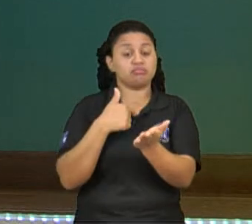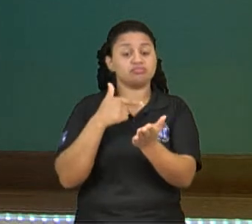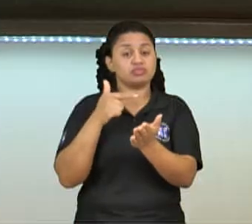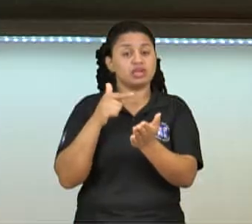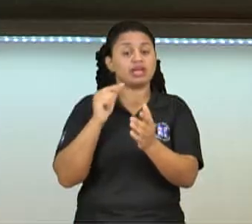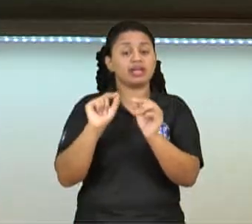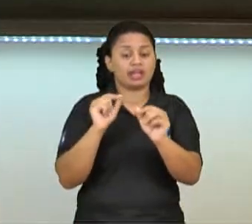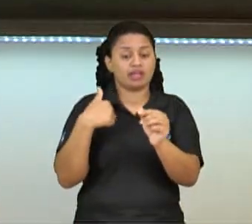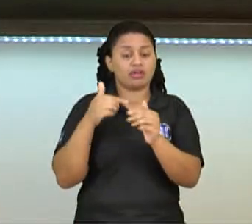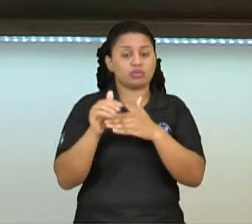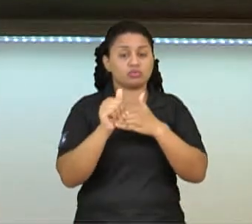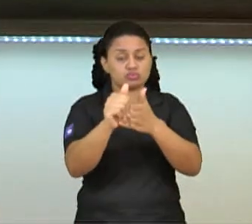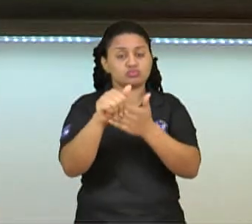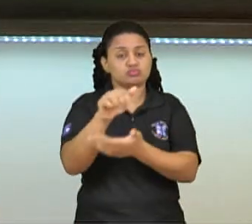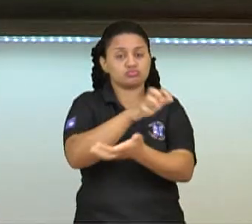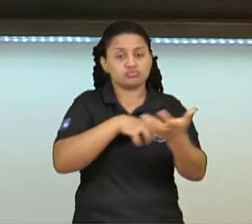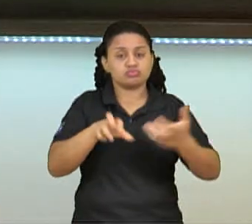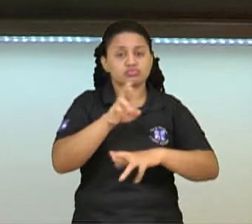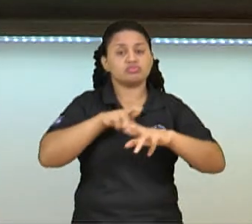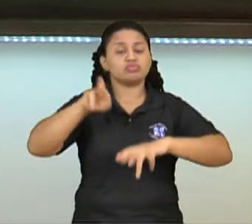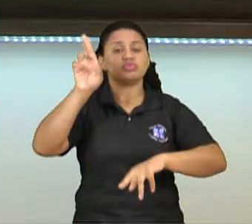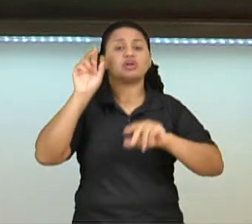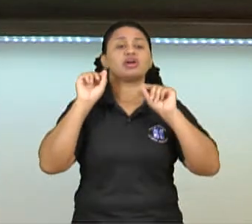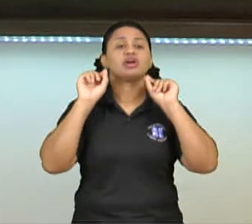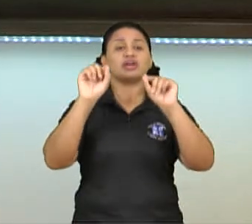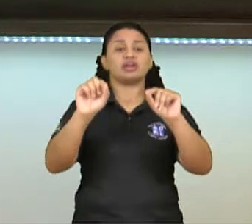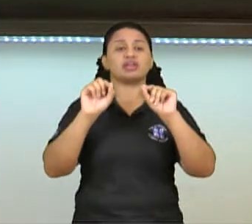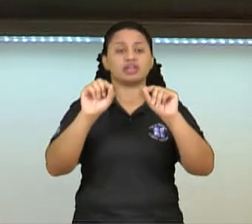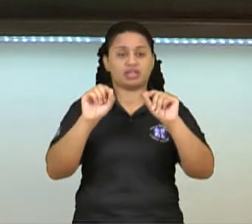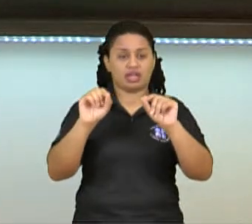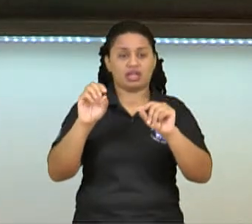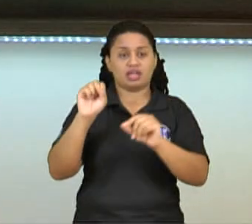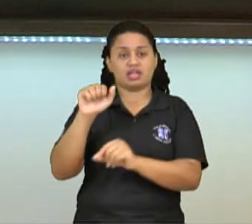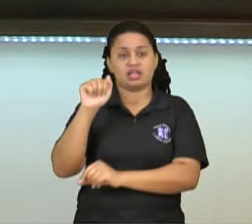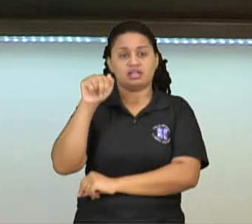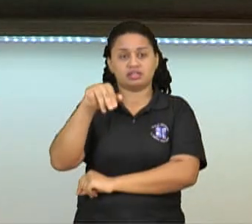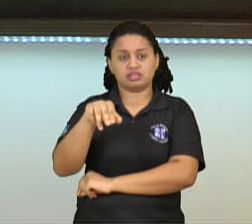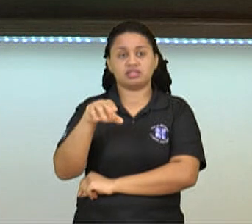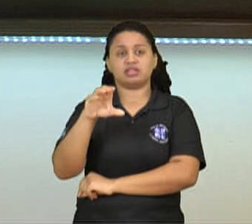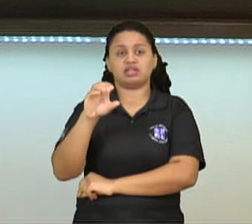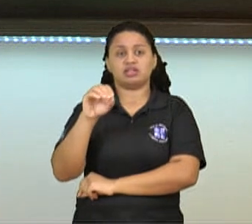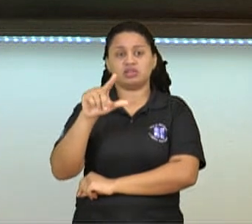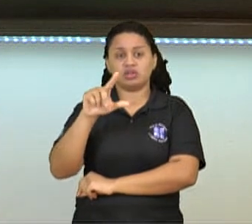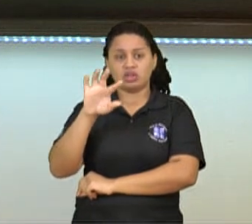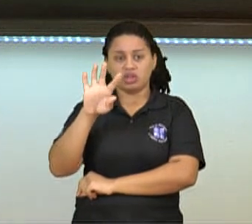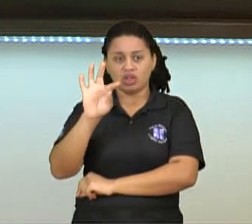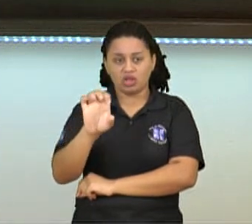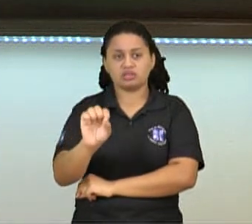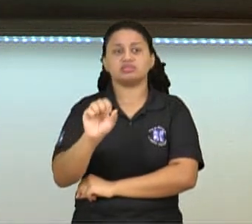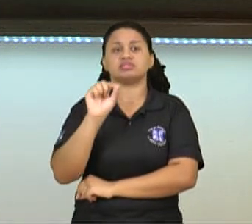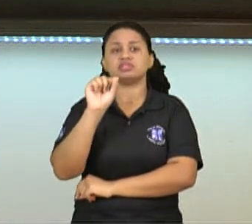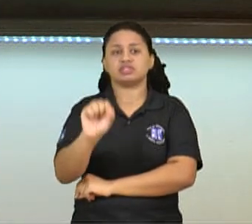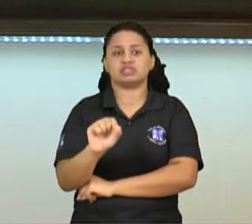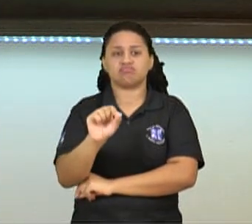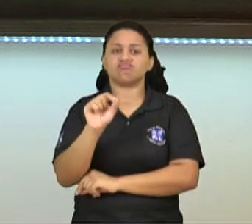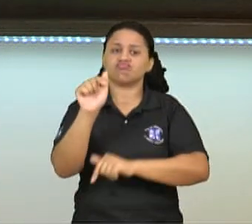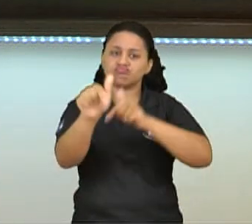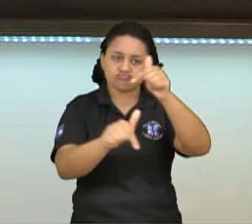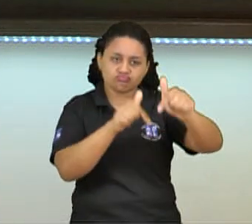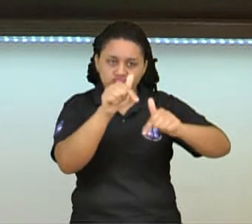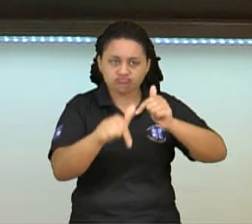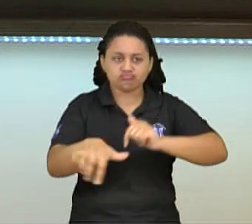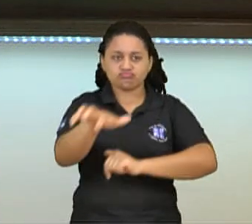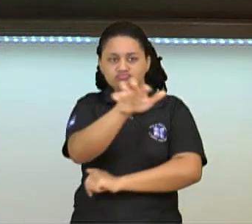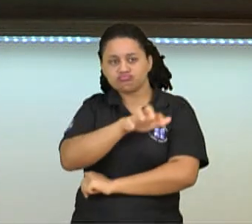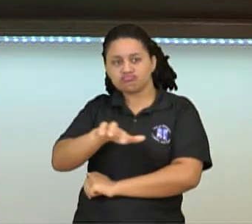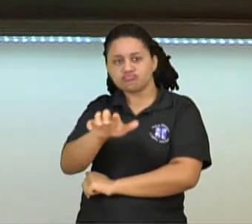poder vão ser principalmente os sans-culottes, aqueles trabalhadores urbanos que vão exigir